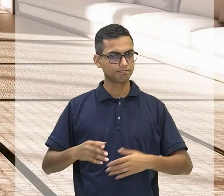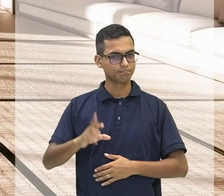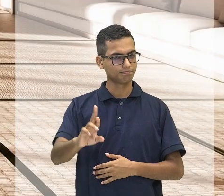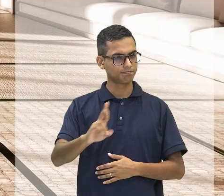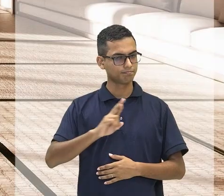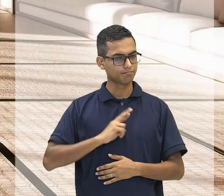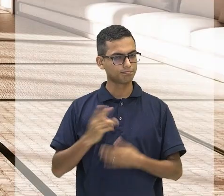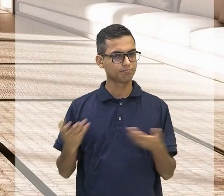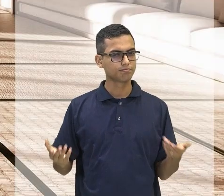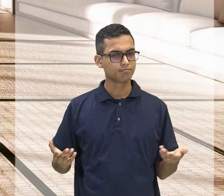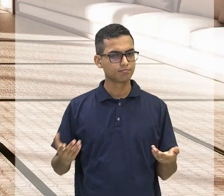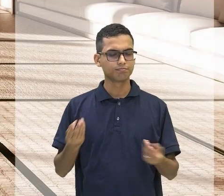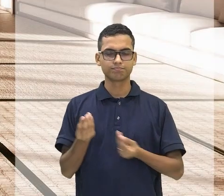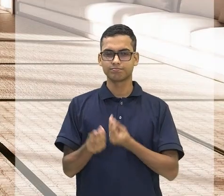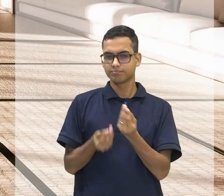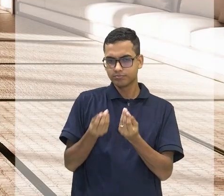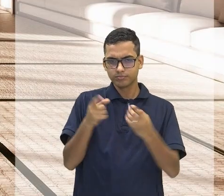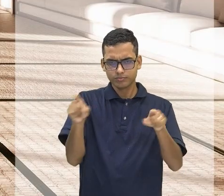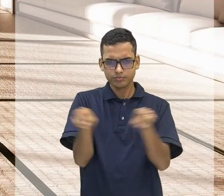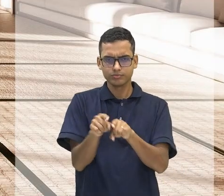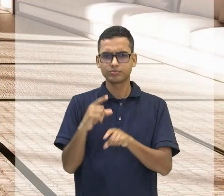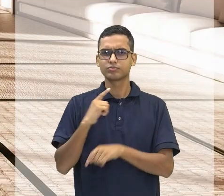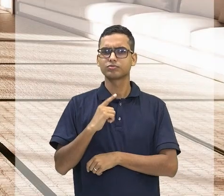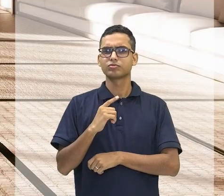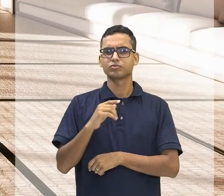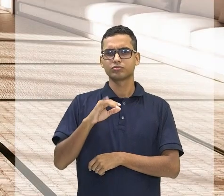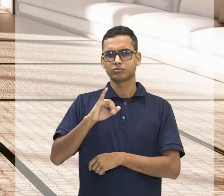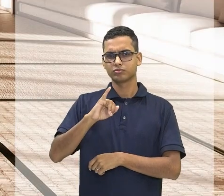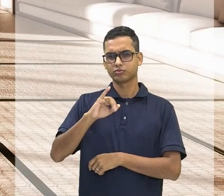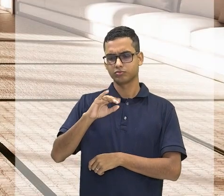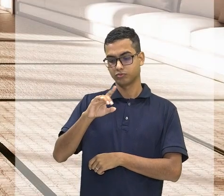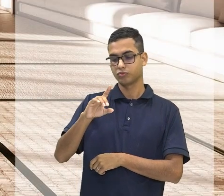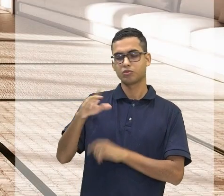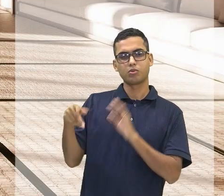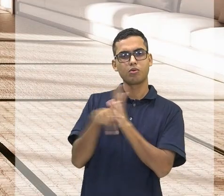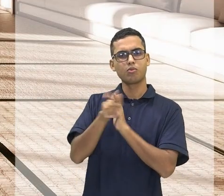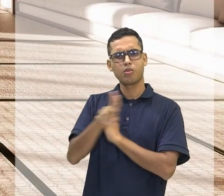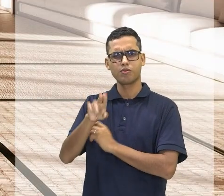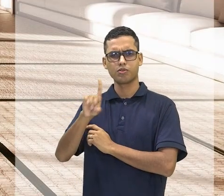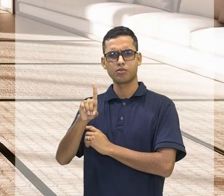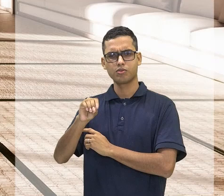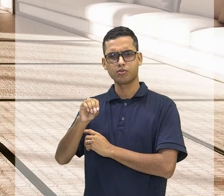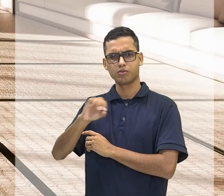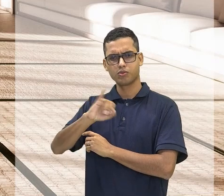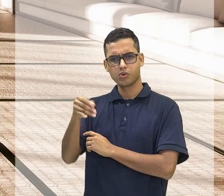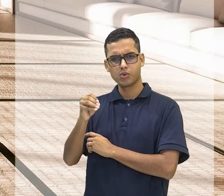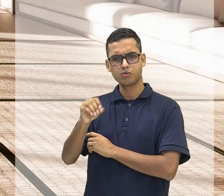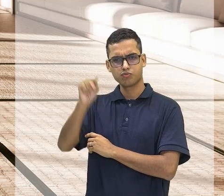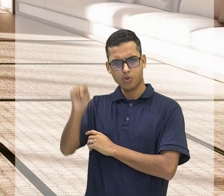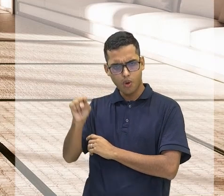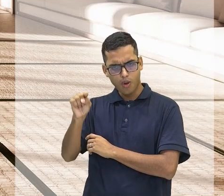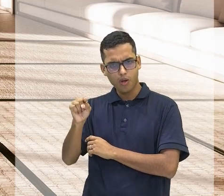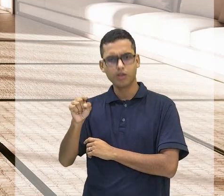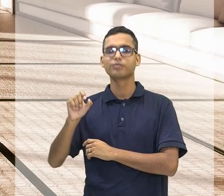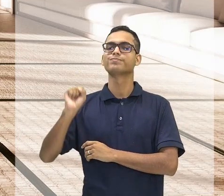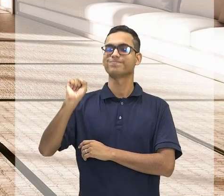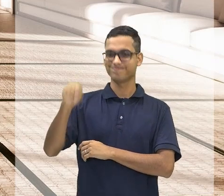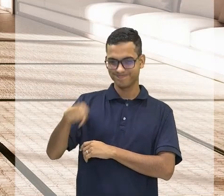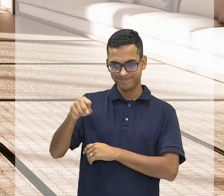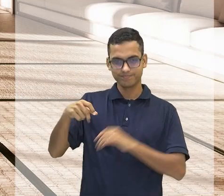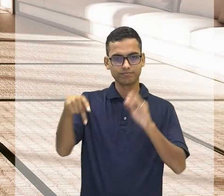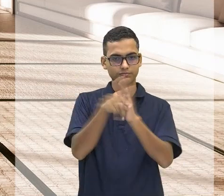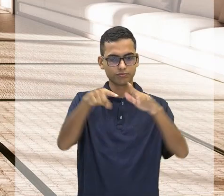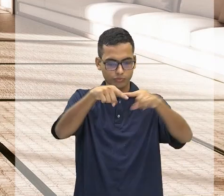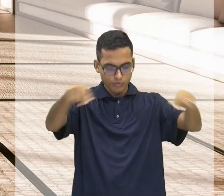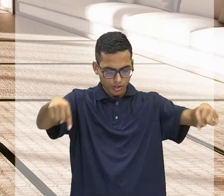que será? Será que alguém falou dojo? Se falou dojo, é isso mesmo. Esse é o